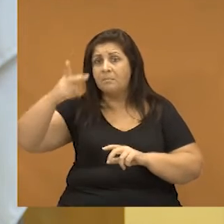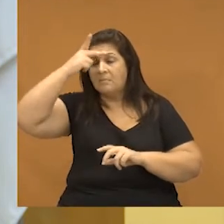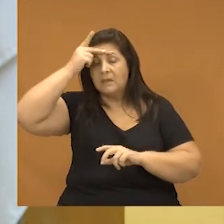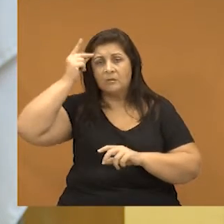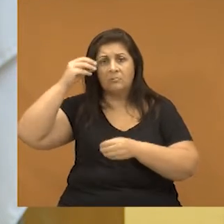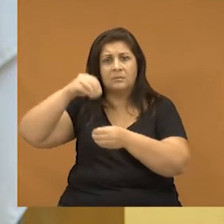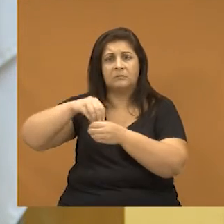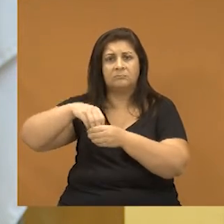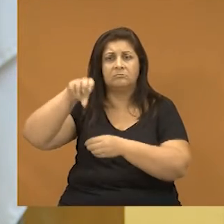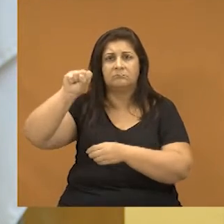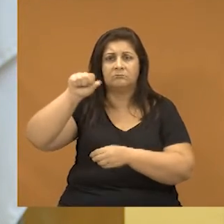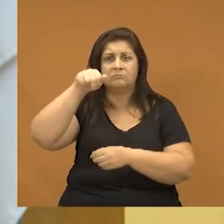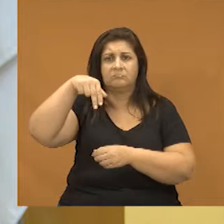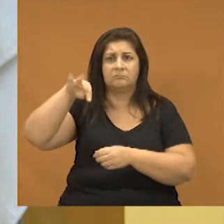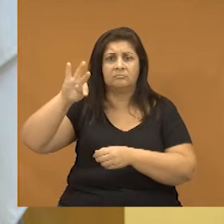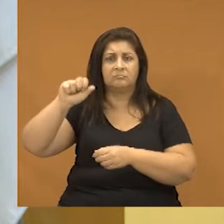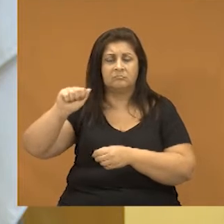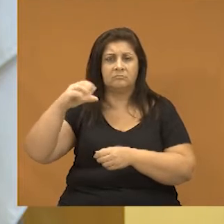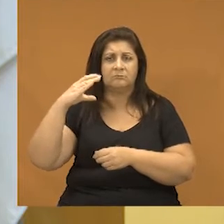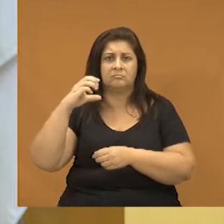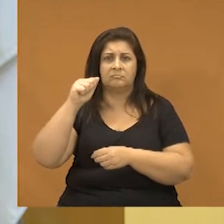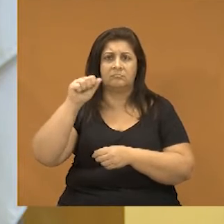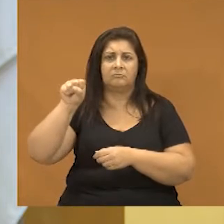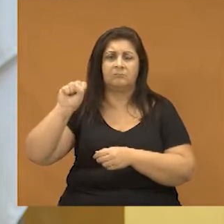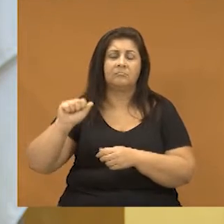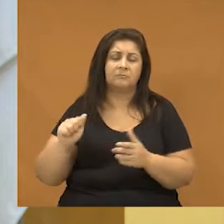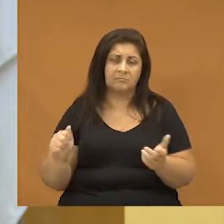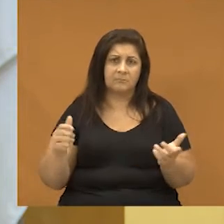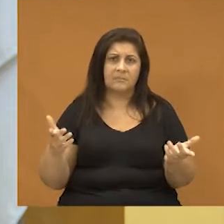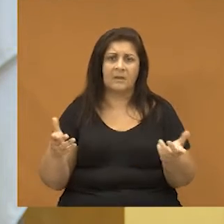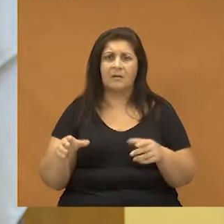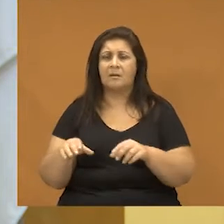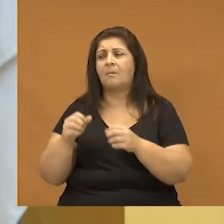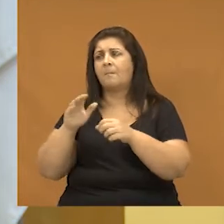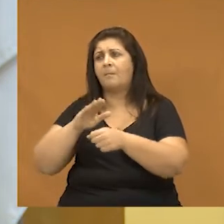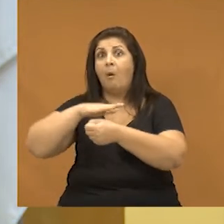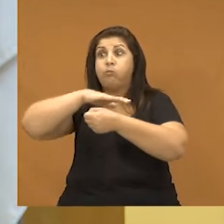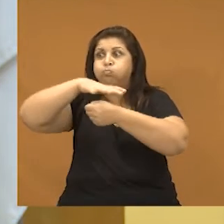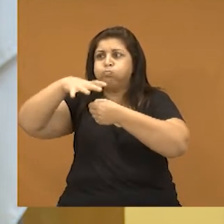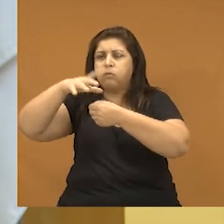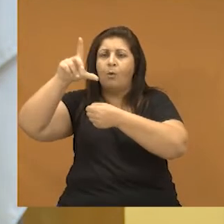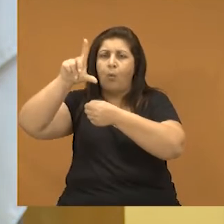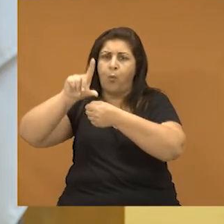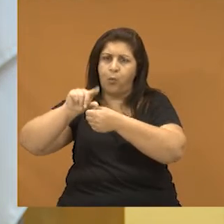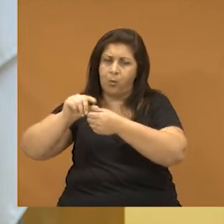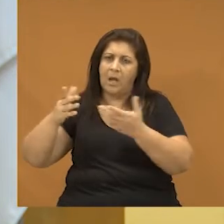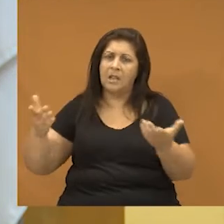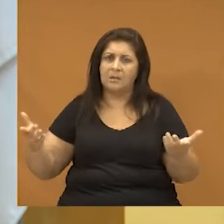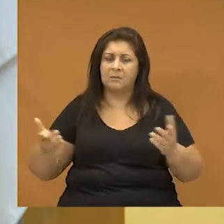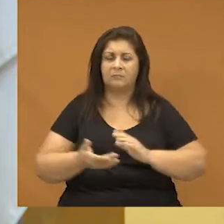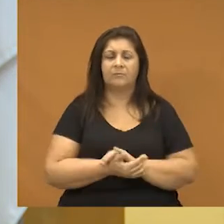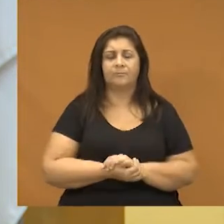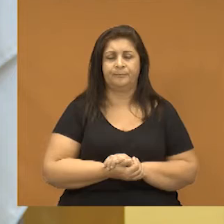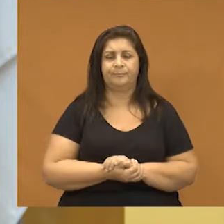pessoas direcionadas à rede pública, proporcionando mais vagas disponíveis no setor público